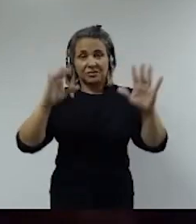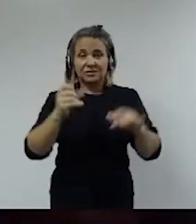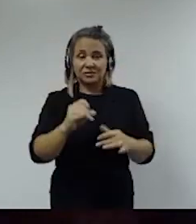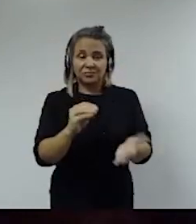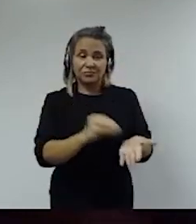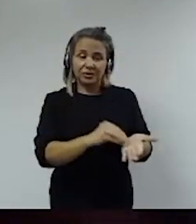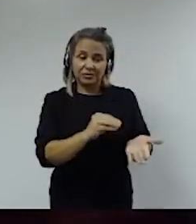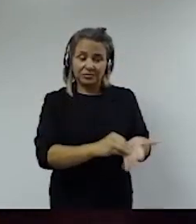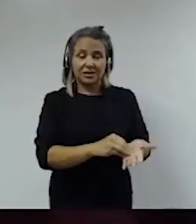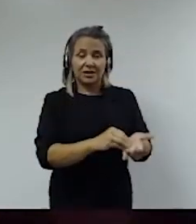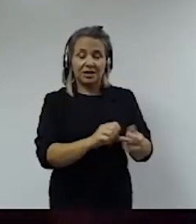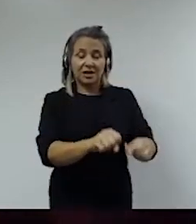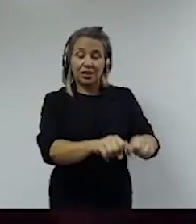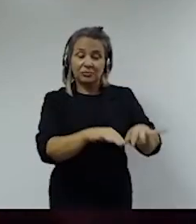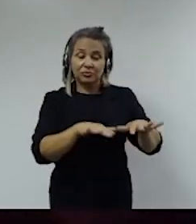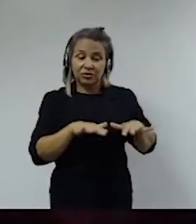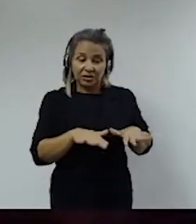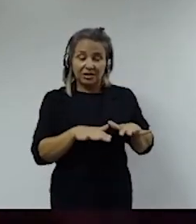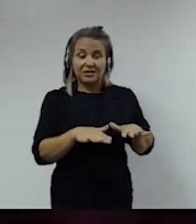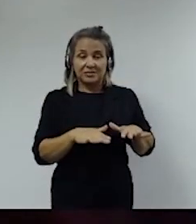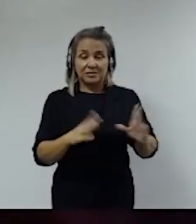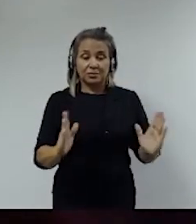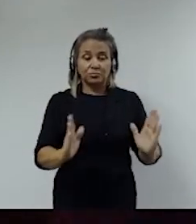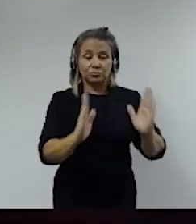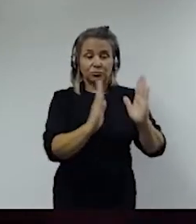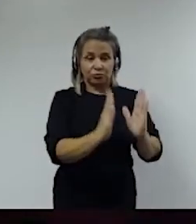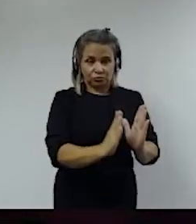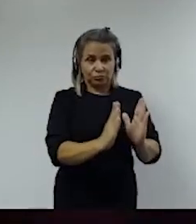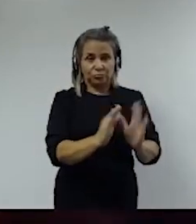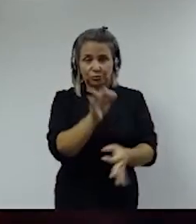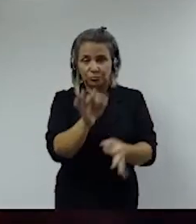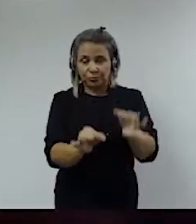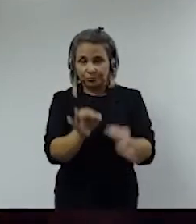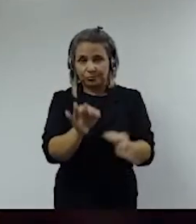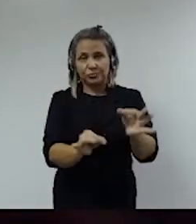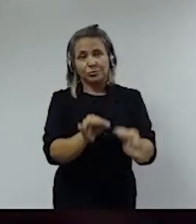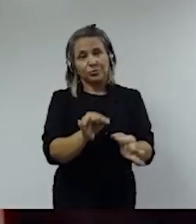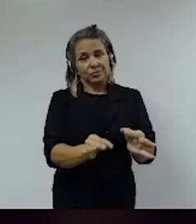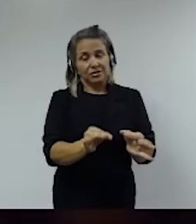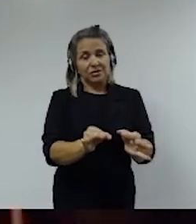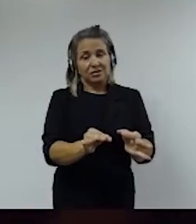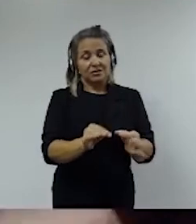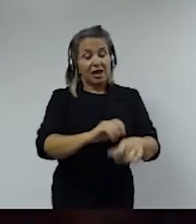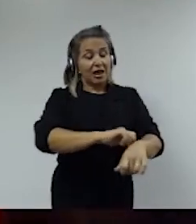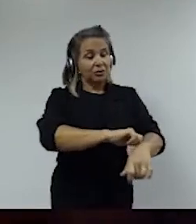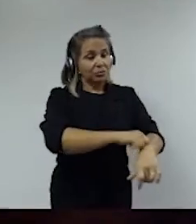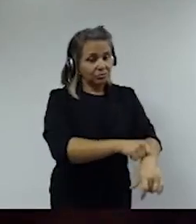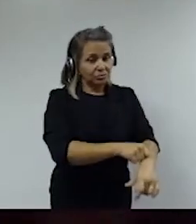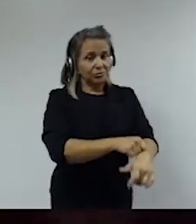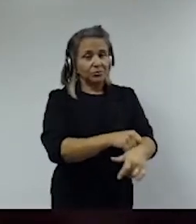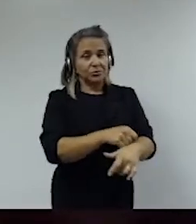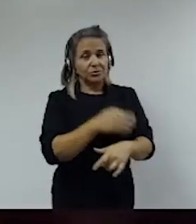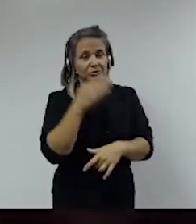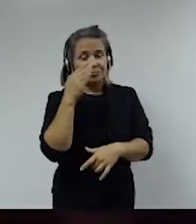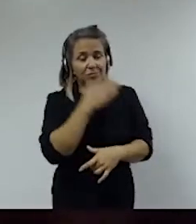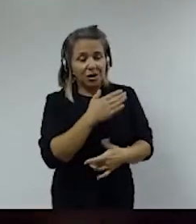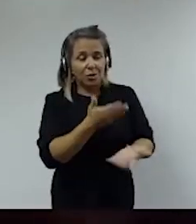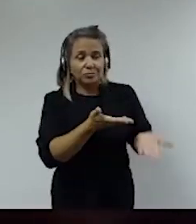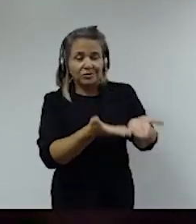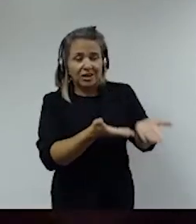essa apresentação física da pessoa custodiada perante uma autoridade judicial, a tortura, os maus-tratos, né,